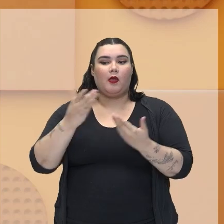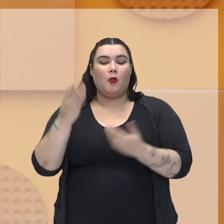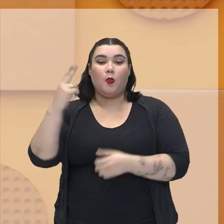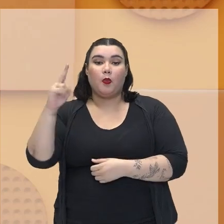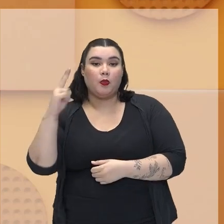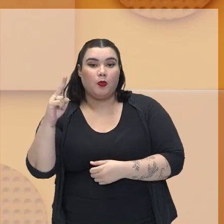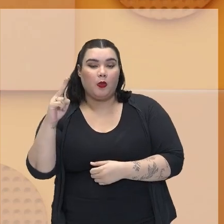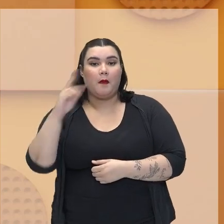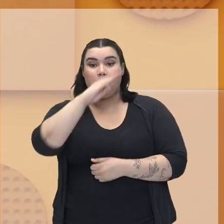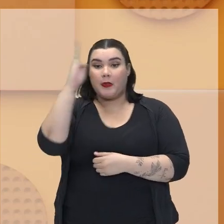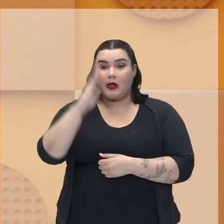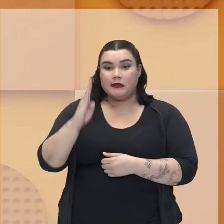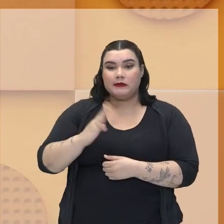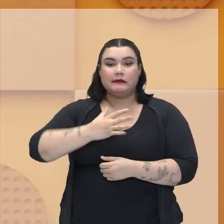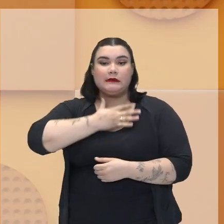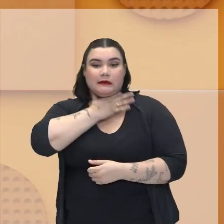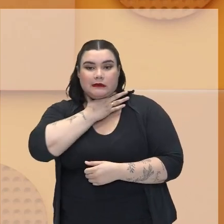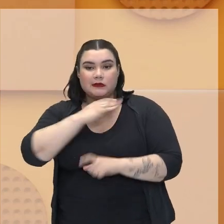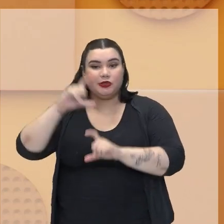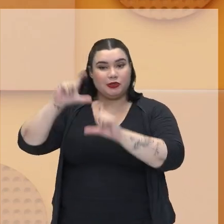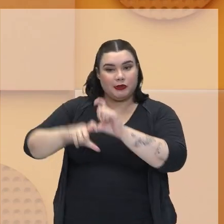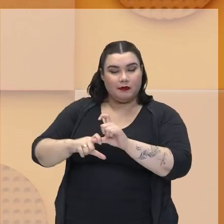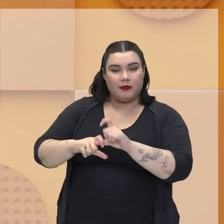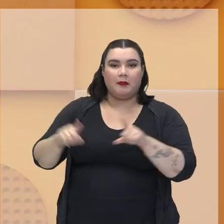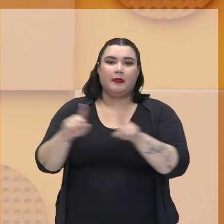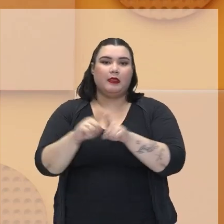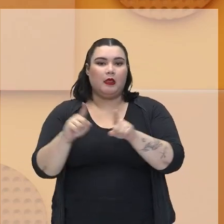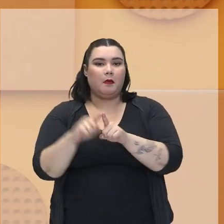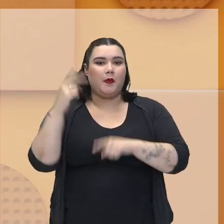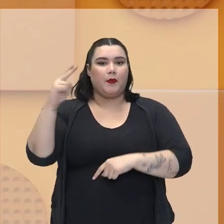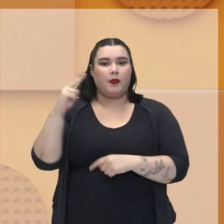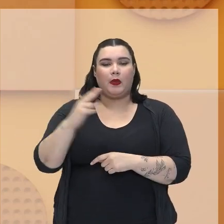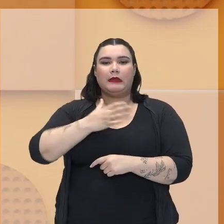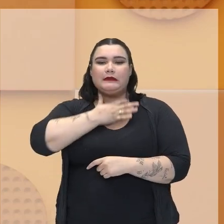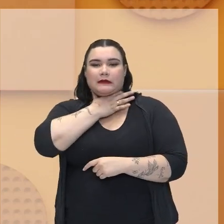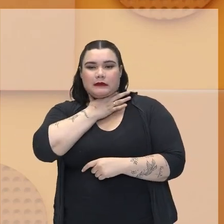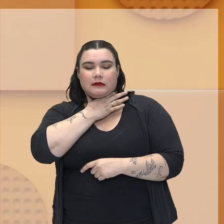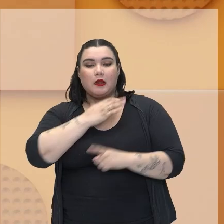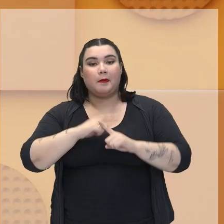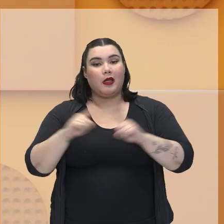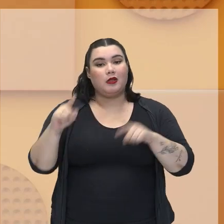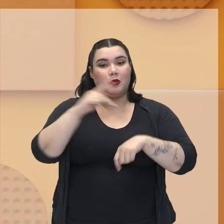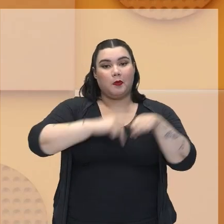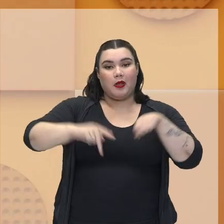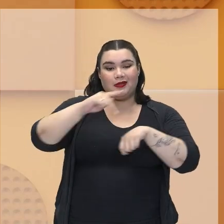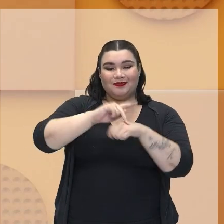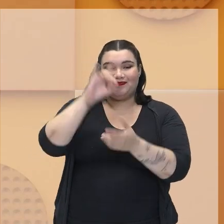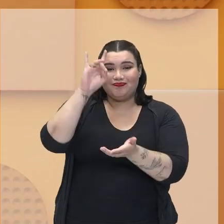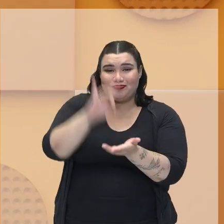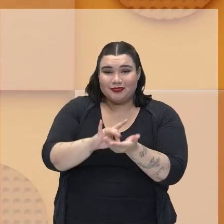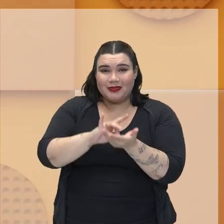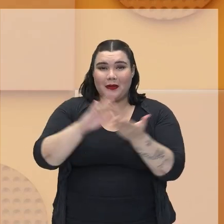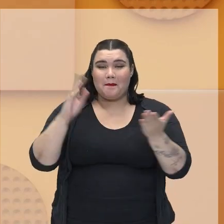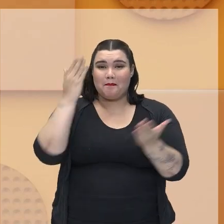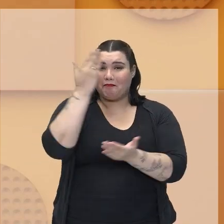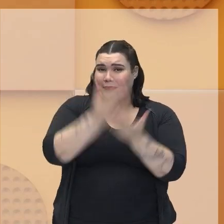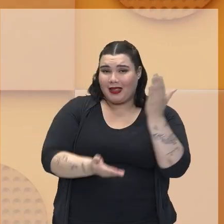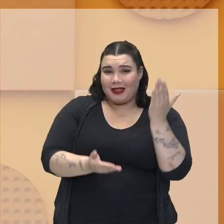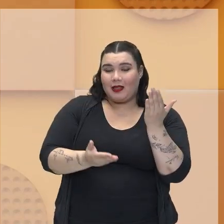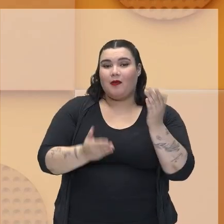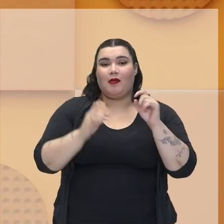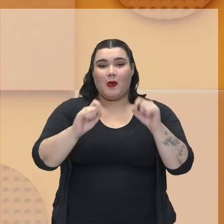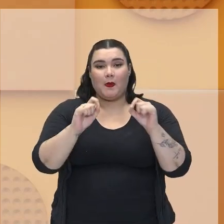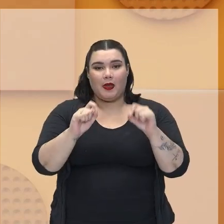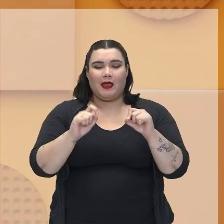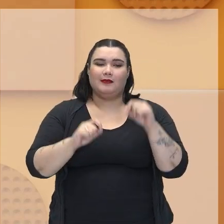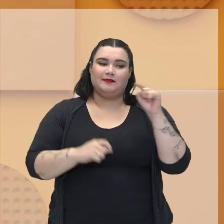Uruguai também contraíram dívidas, além das perdas humanas, mas o país que de fato sofreu as maiores perdas foi